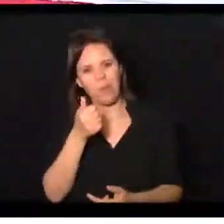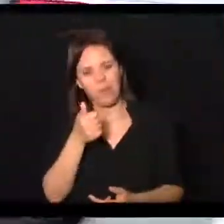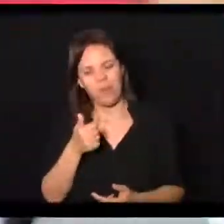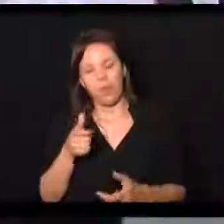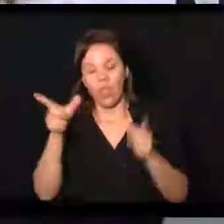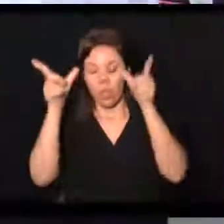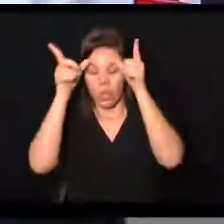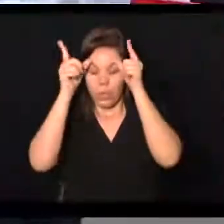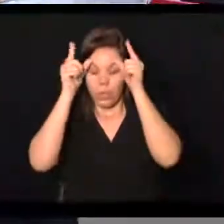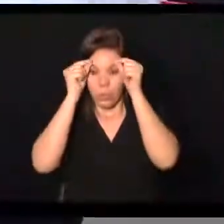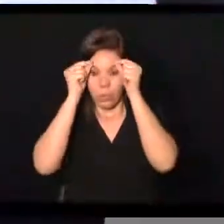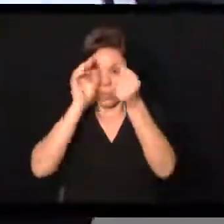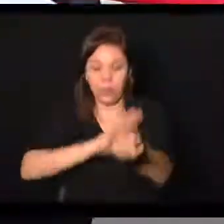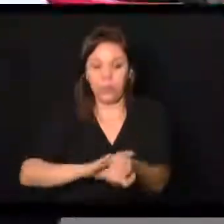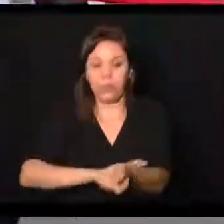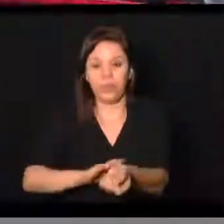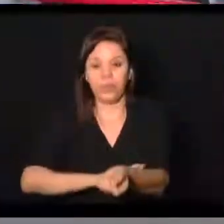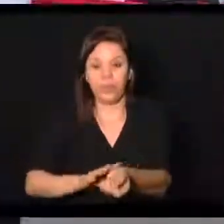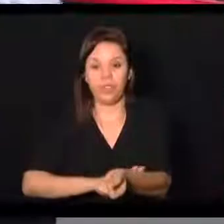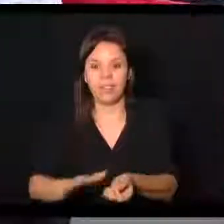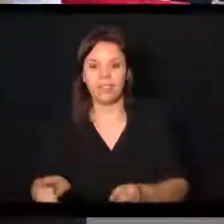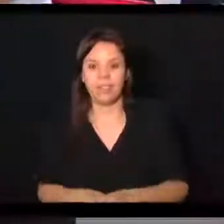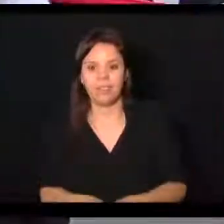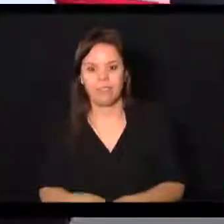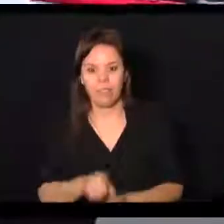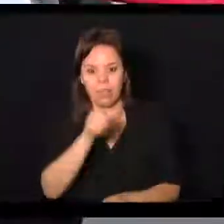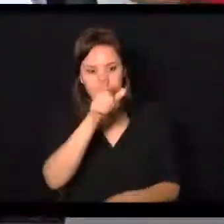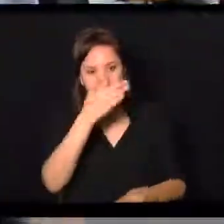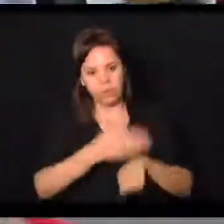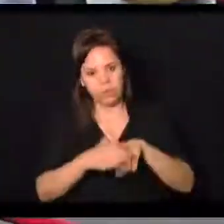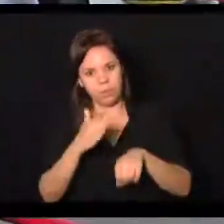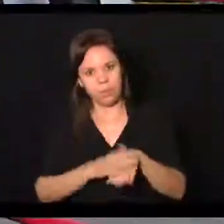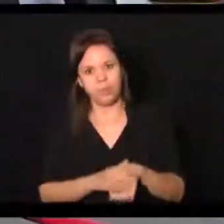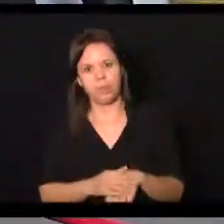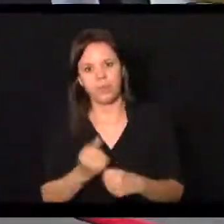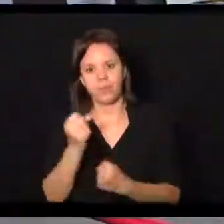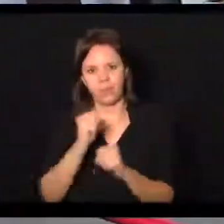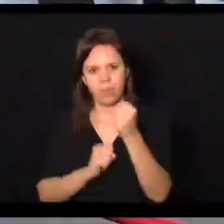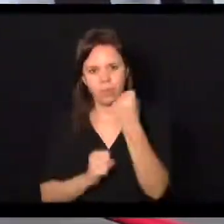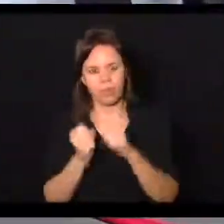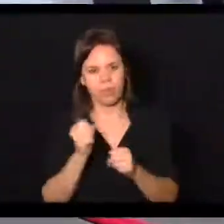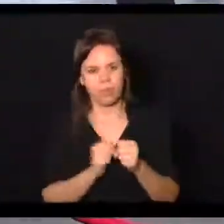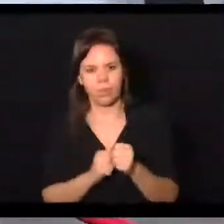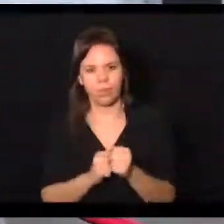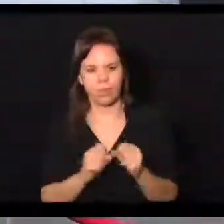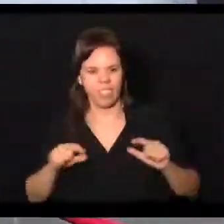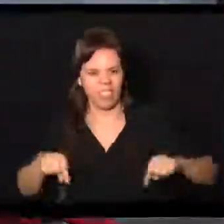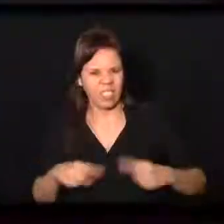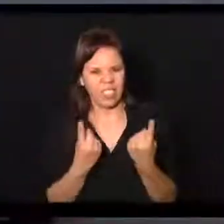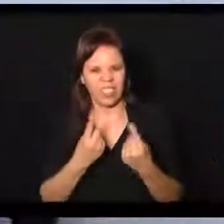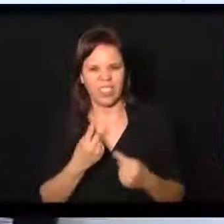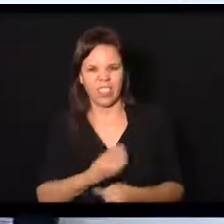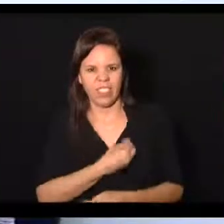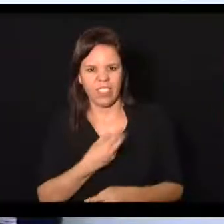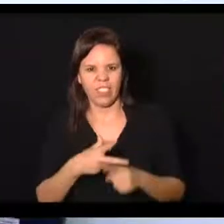dia a dia. Desferindo os golpes, o praticante diário do boxe enfrenta os desafios da vida.